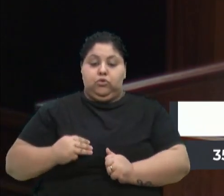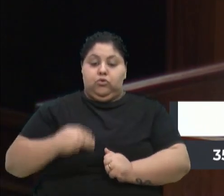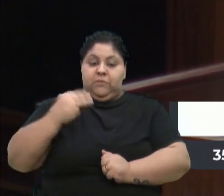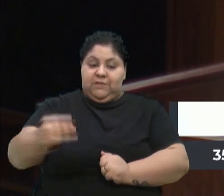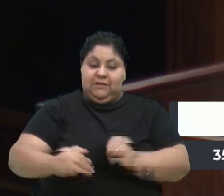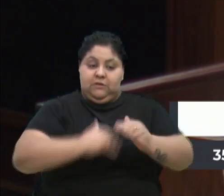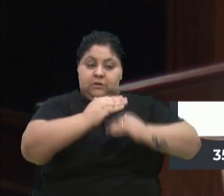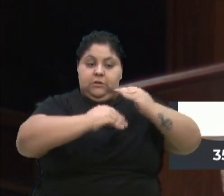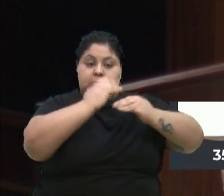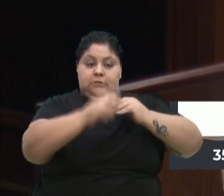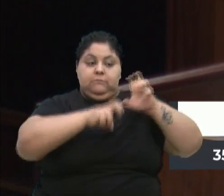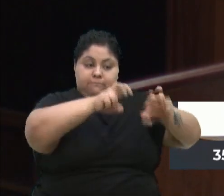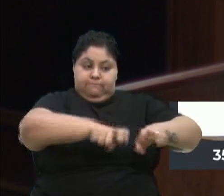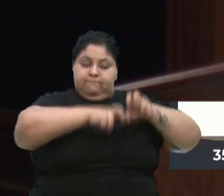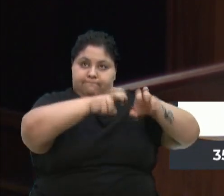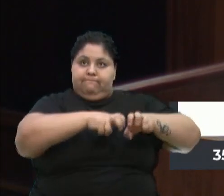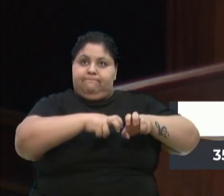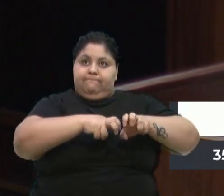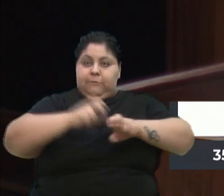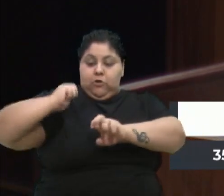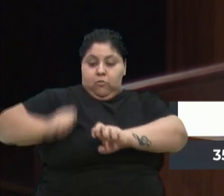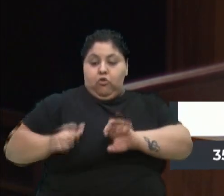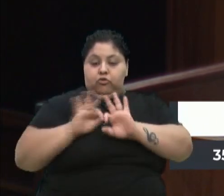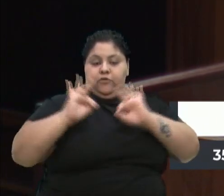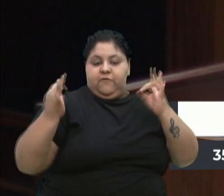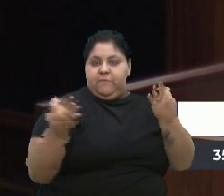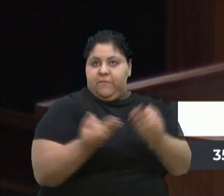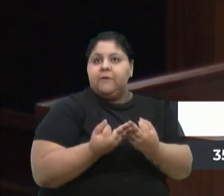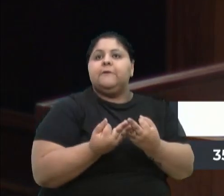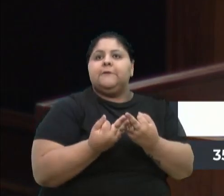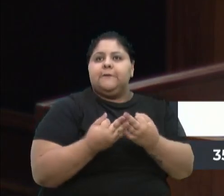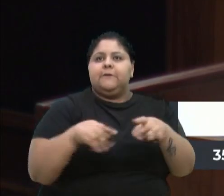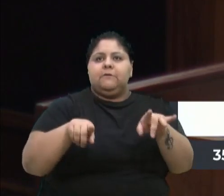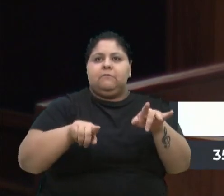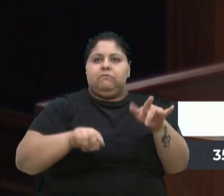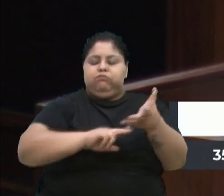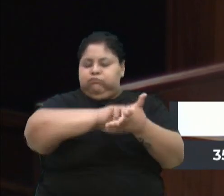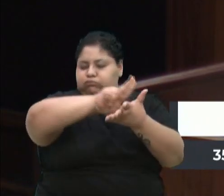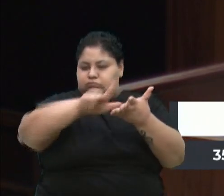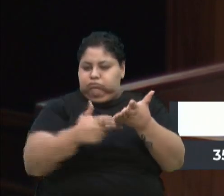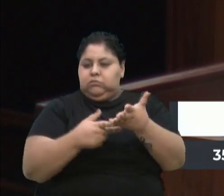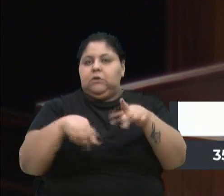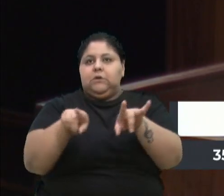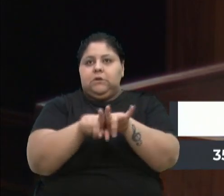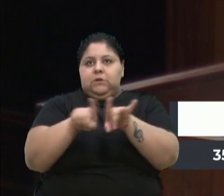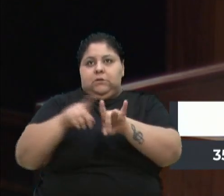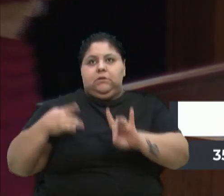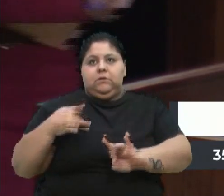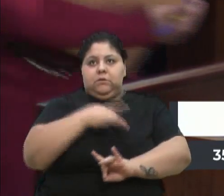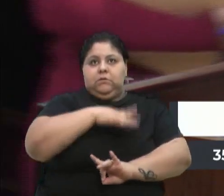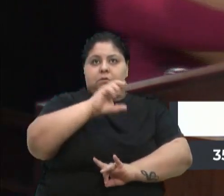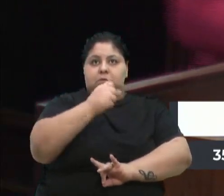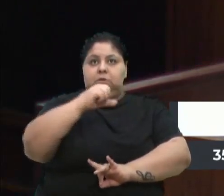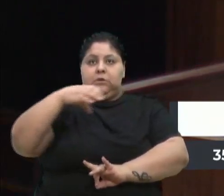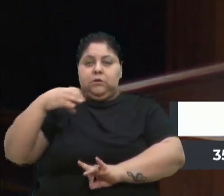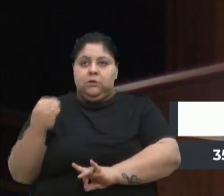Família, 57,4 milhões de valores extras. Para a saúde, 80 milhões aos municípios afetados pelo